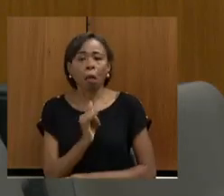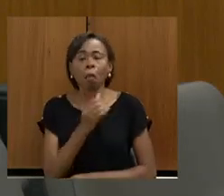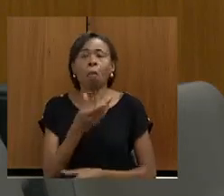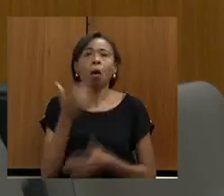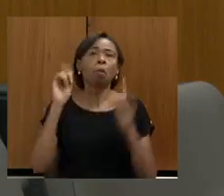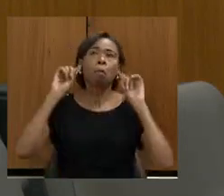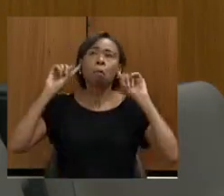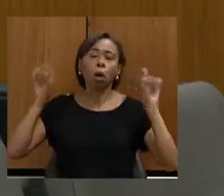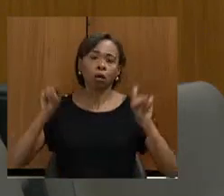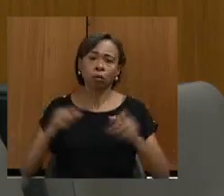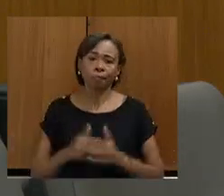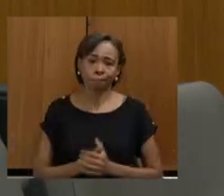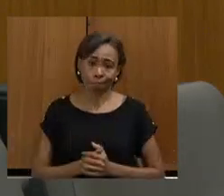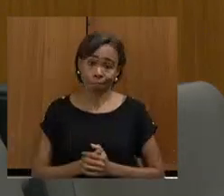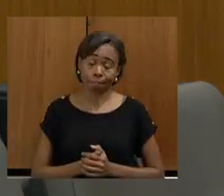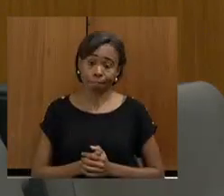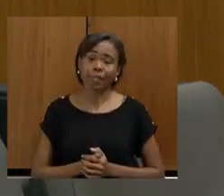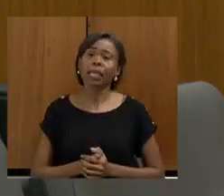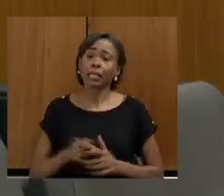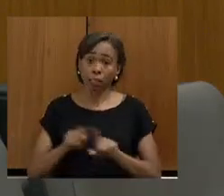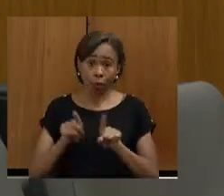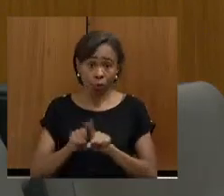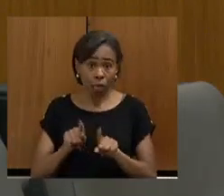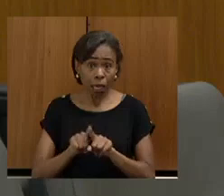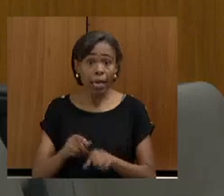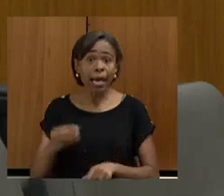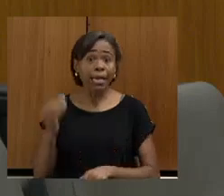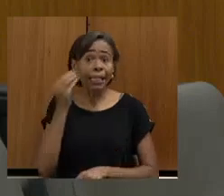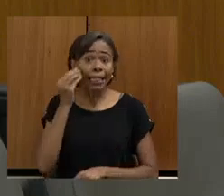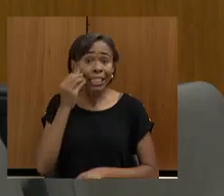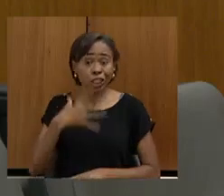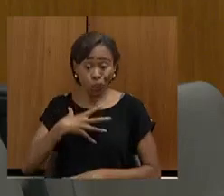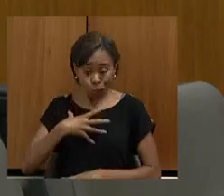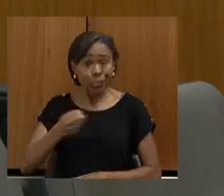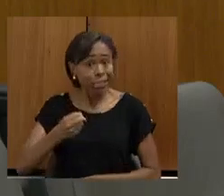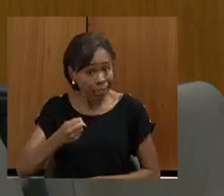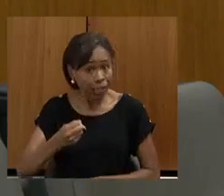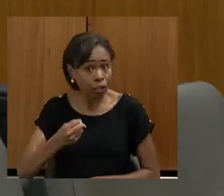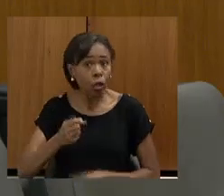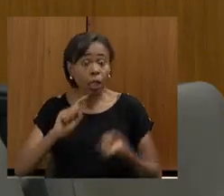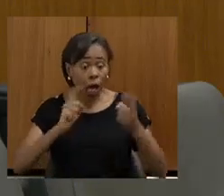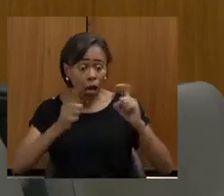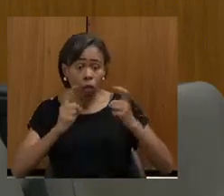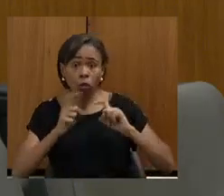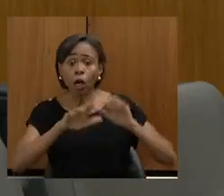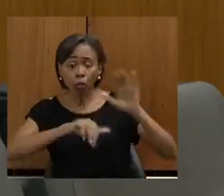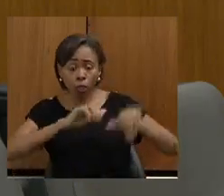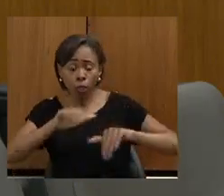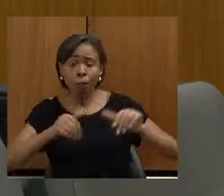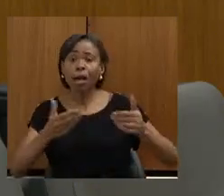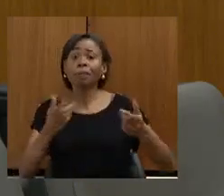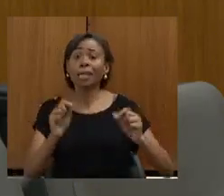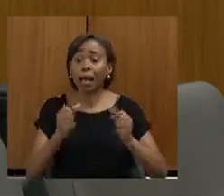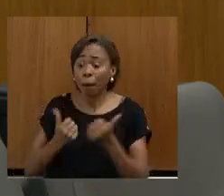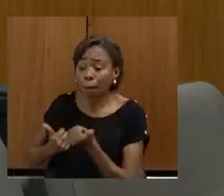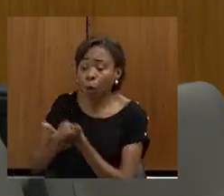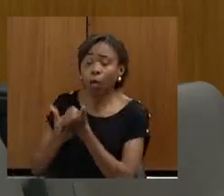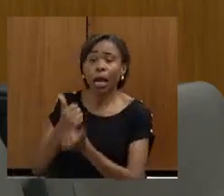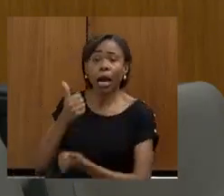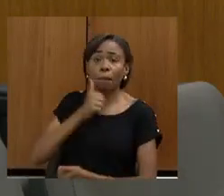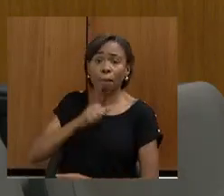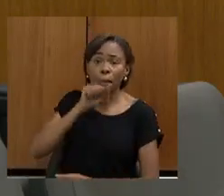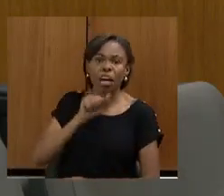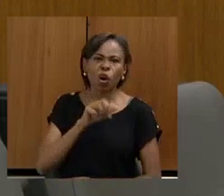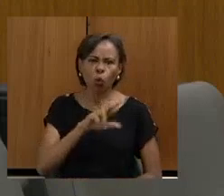Sabia da tentativa de suicídio, e tanto é que, na reunião que foi chamada para apoiar a Diva, o diretor